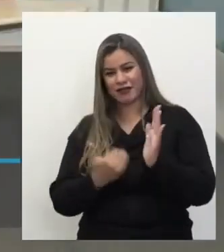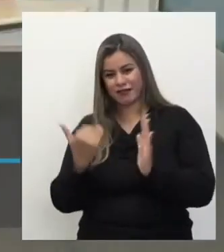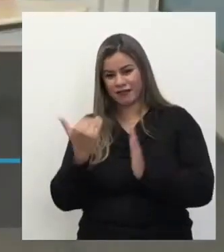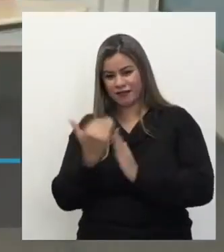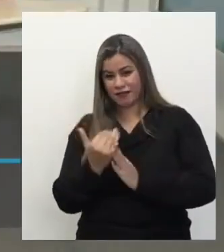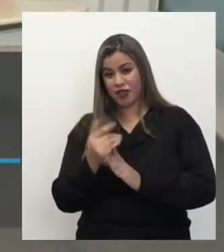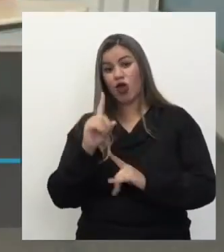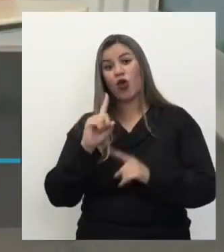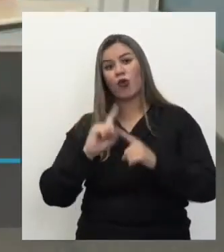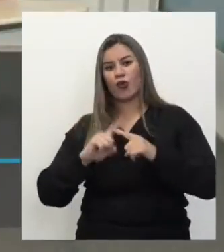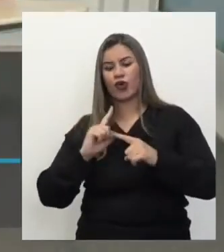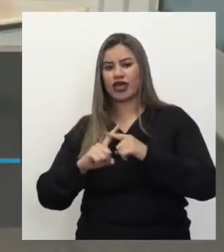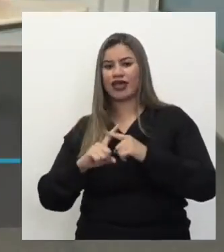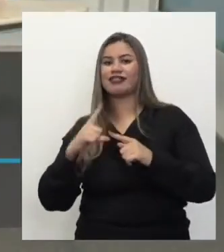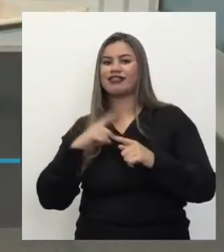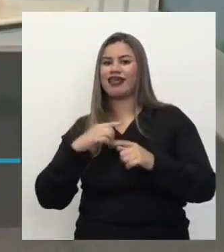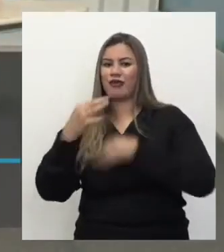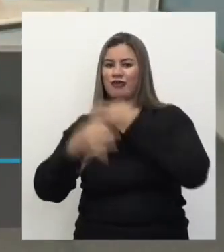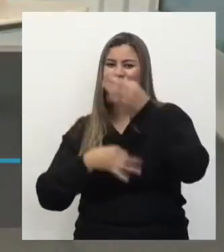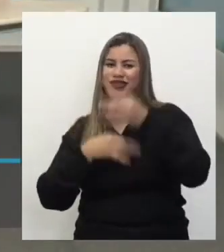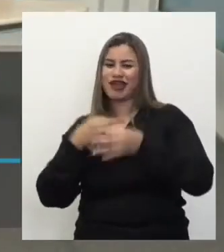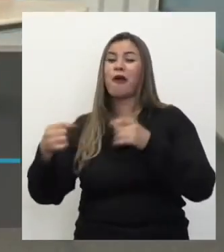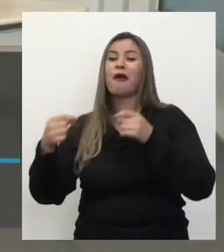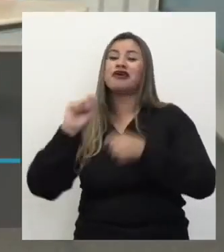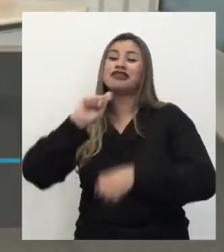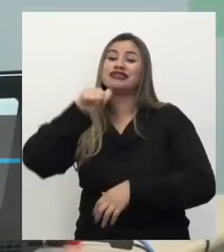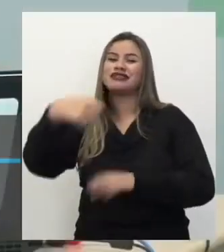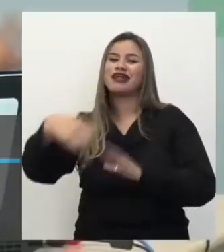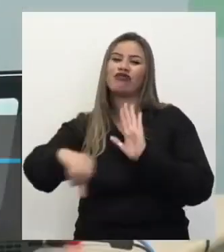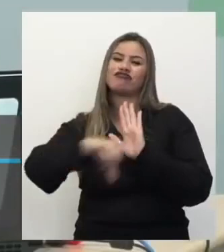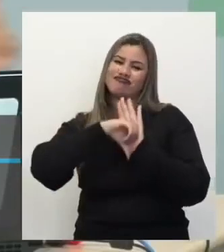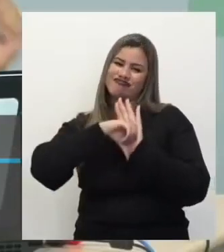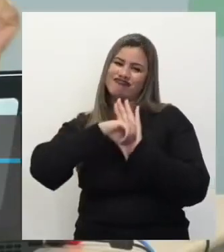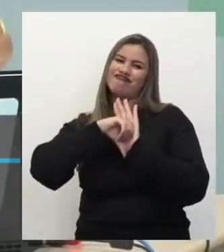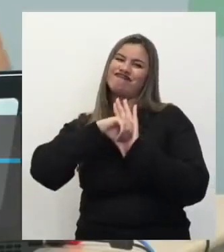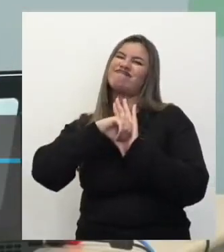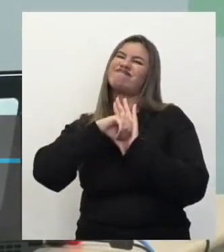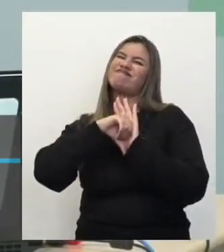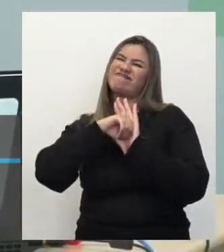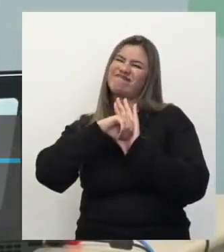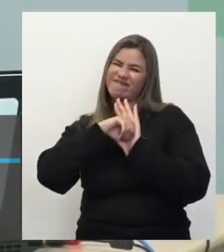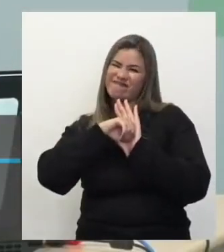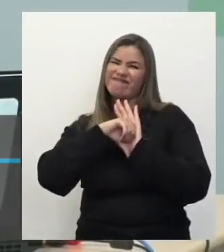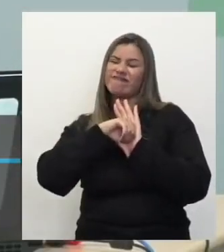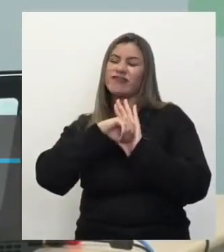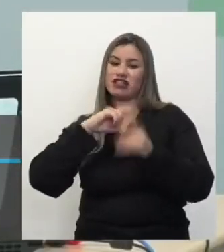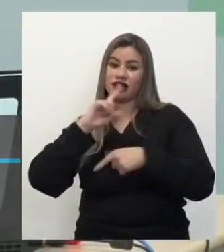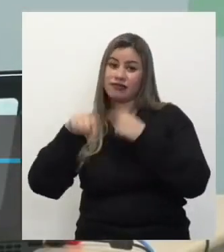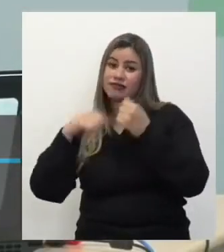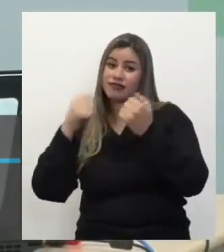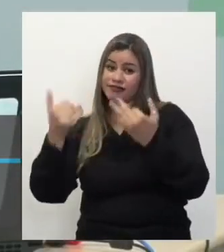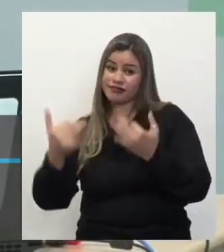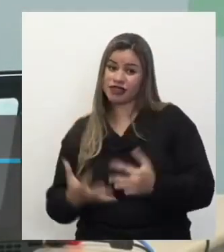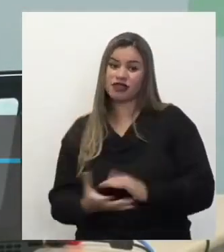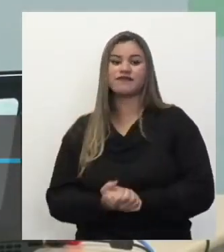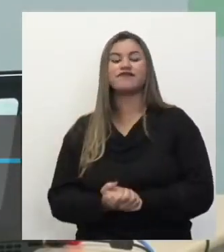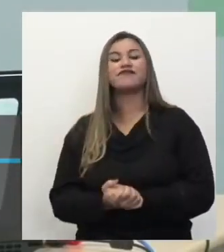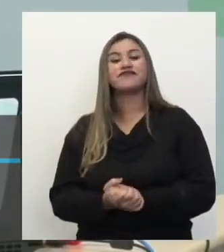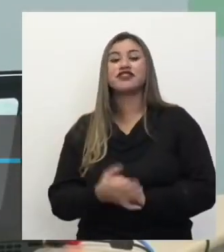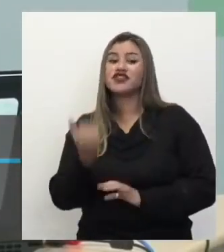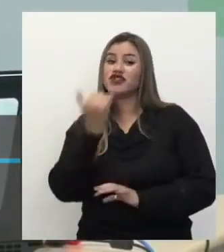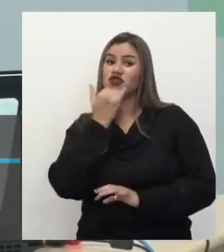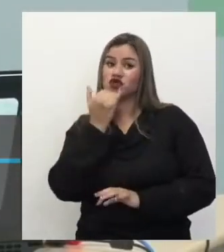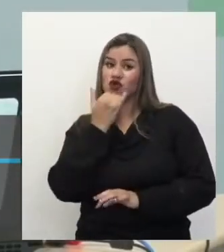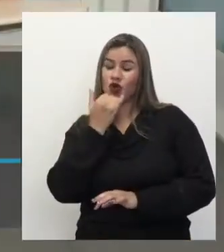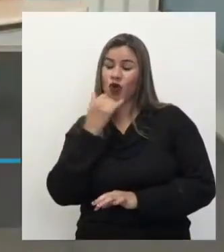aulas... Porque certas opiniões são crimes. Esse é o problema, são crimes. É aí que a gente vai chegar. Gente, se vocês não sabem, a aula é ao vivo, e eu e Mauro